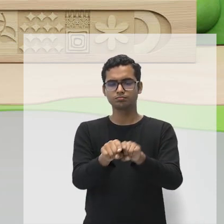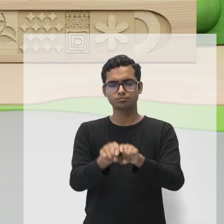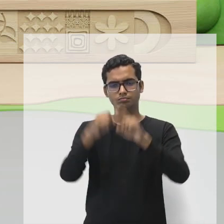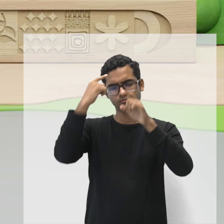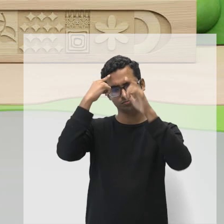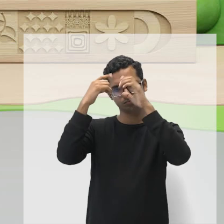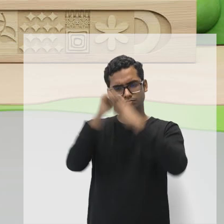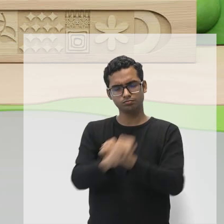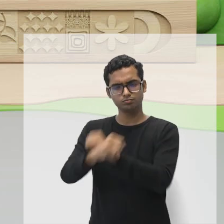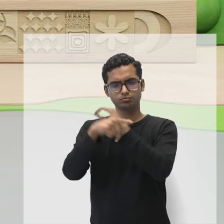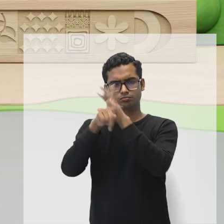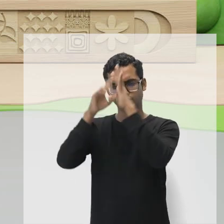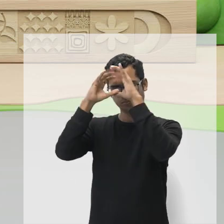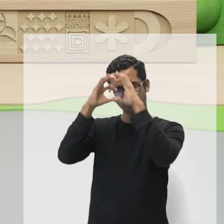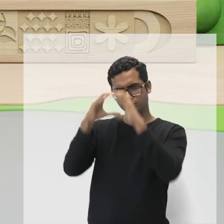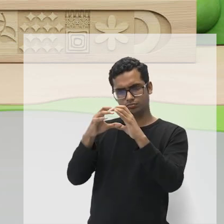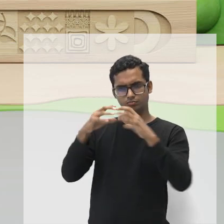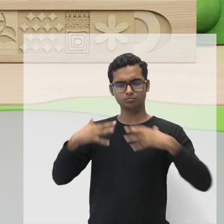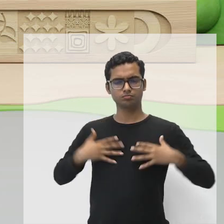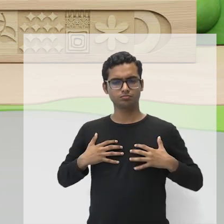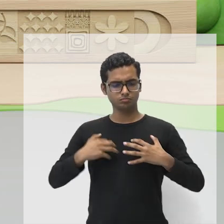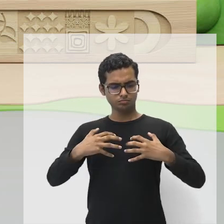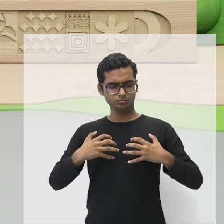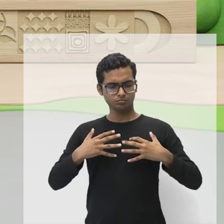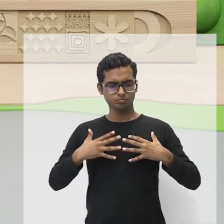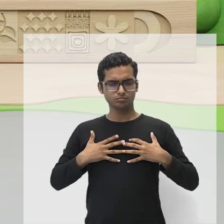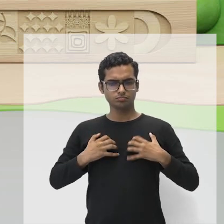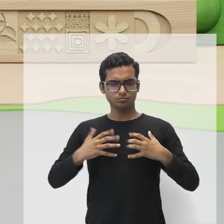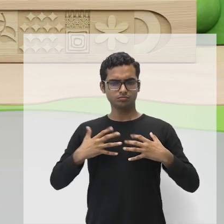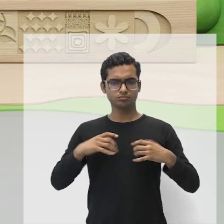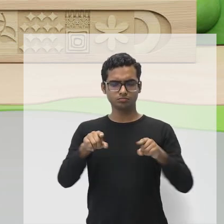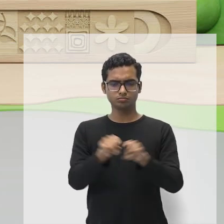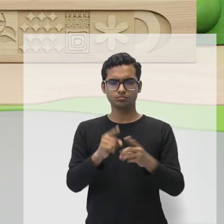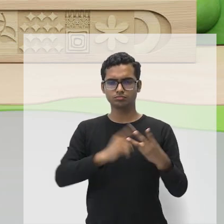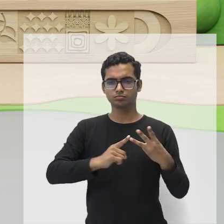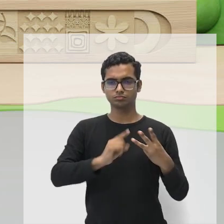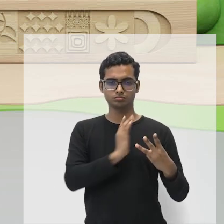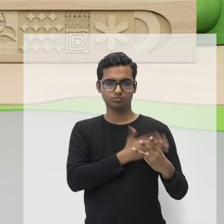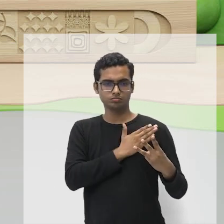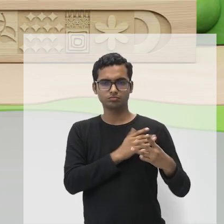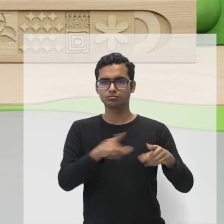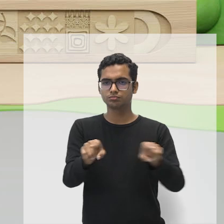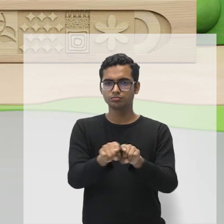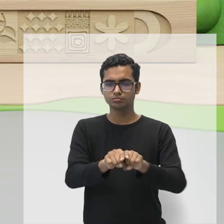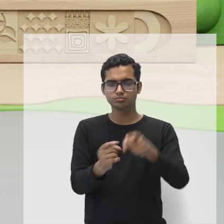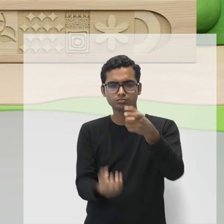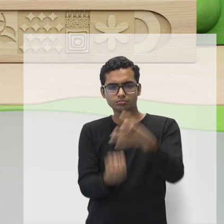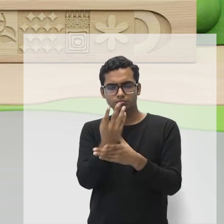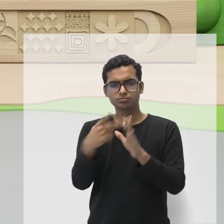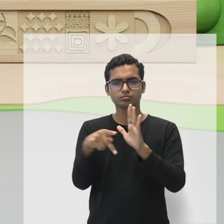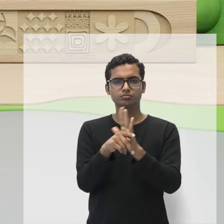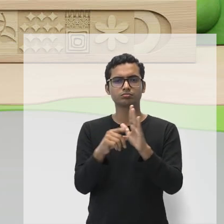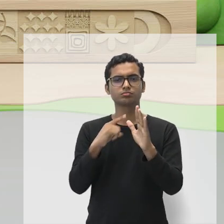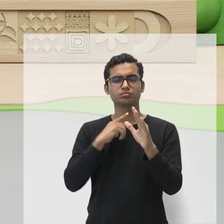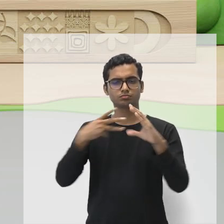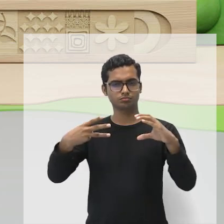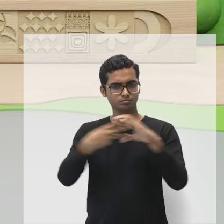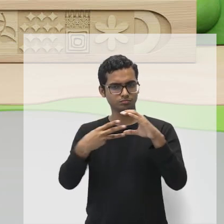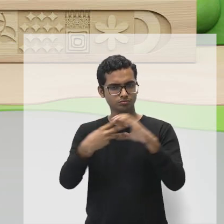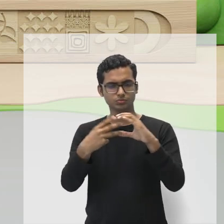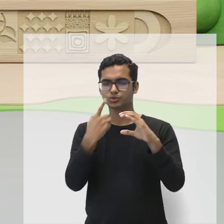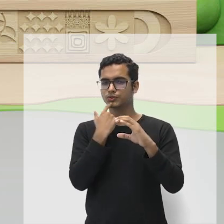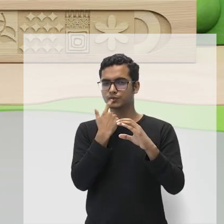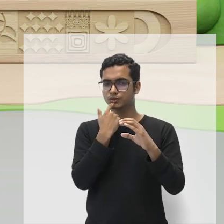corpo, proteção de órgãos vitais, né, como cérebro, pulmão e coração, produção de células